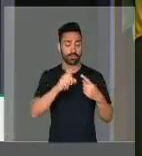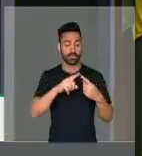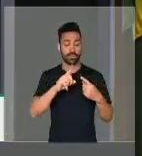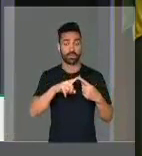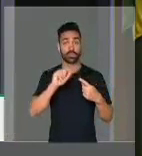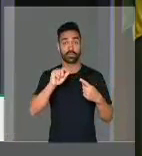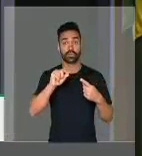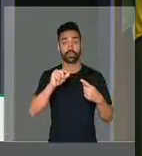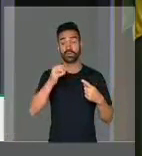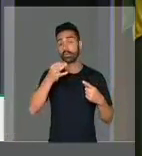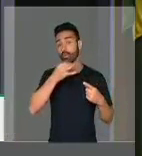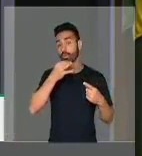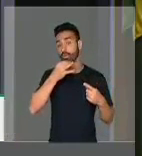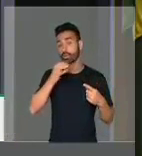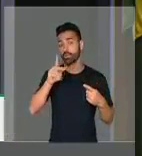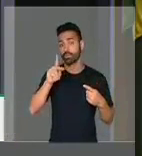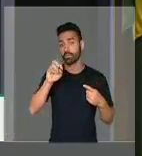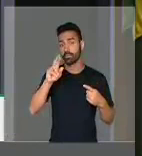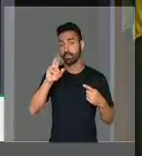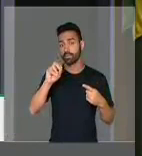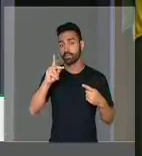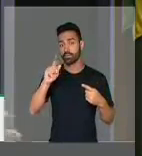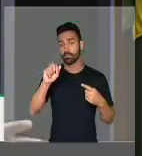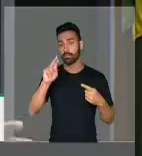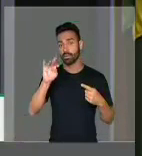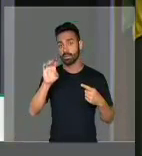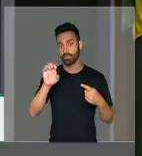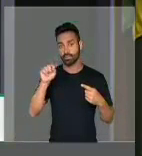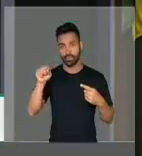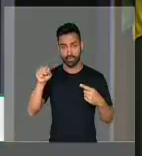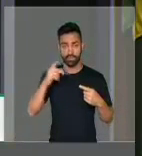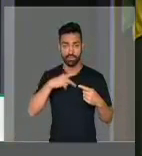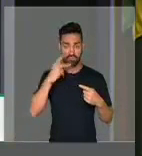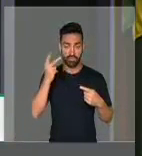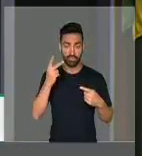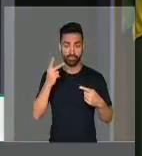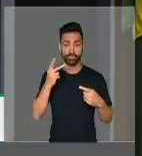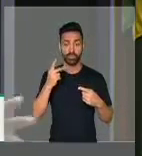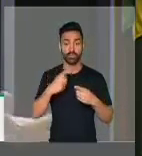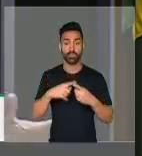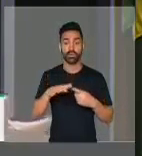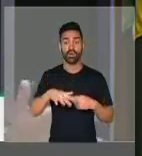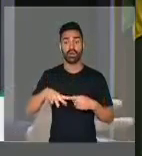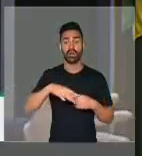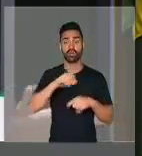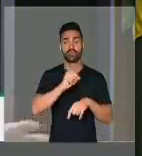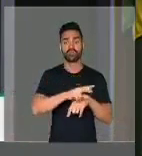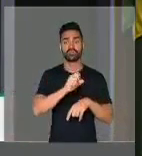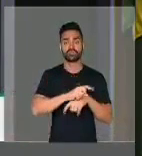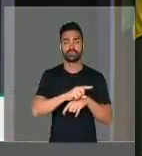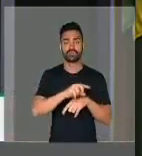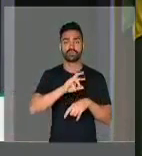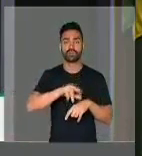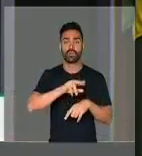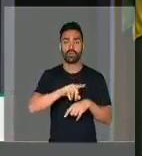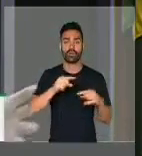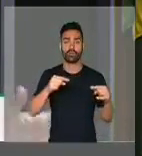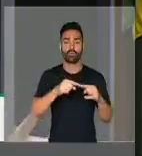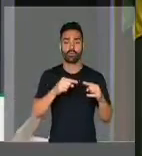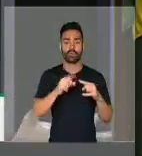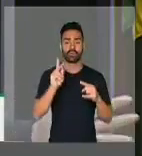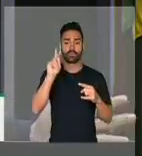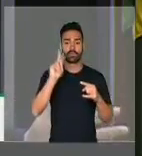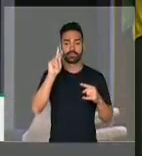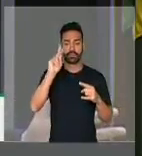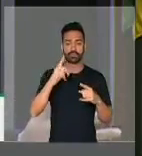os argumentos do preso parente, que é o presidente da Petrobras. Primeiro, que o negócio de fertilizante não faz parte do negócio da Petrobras. A Petrobras é uma